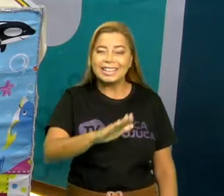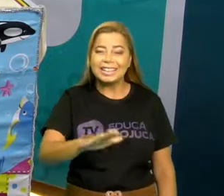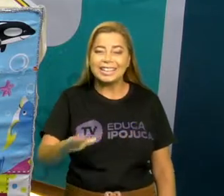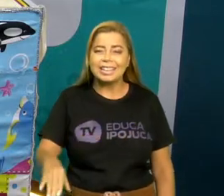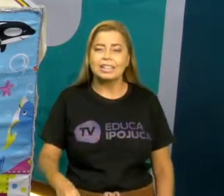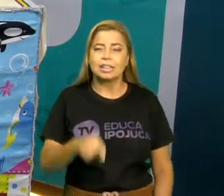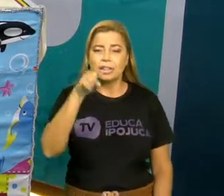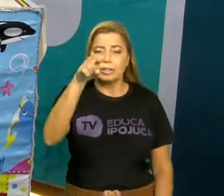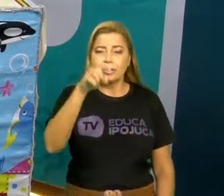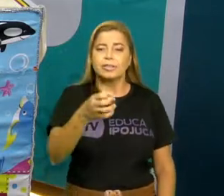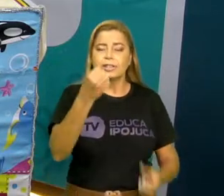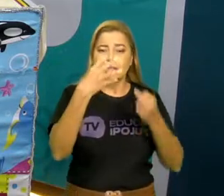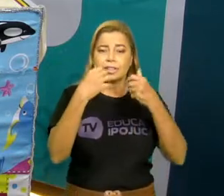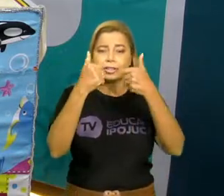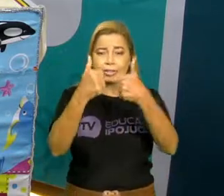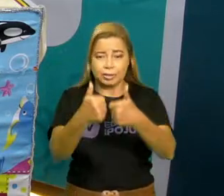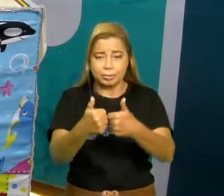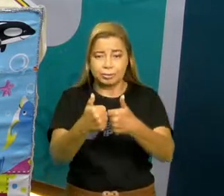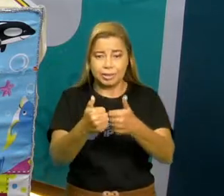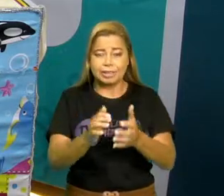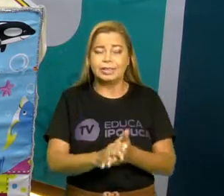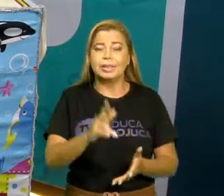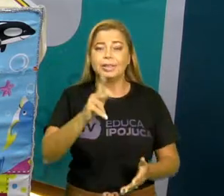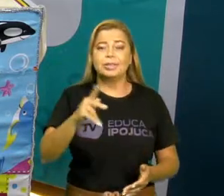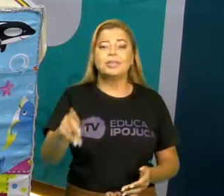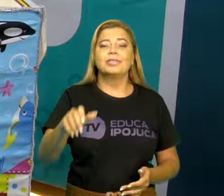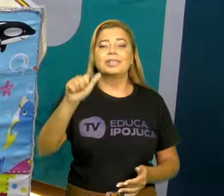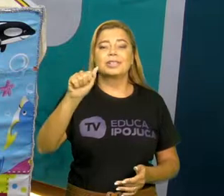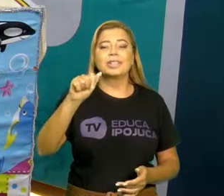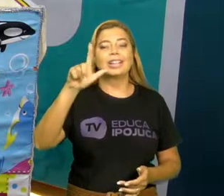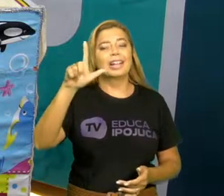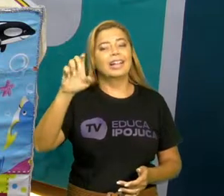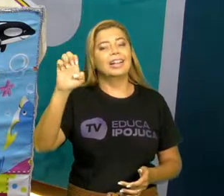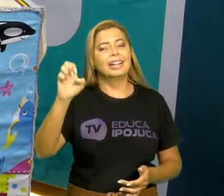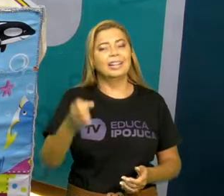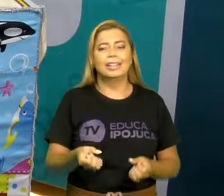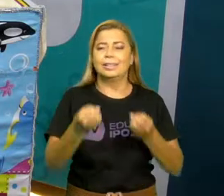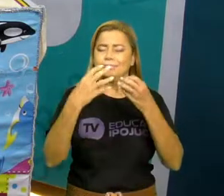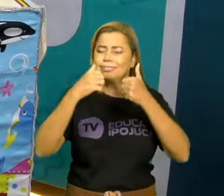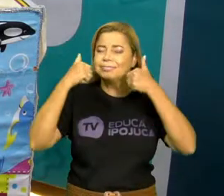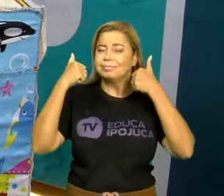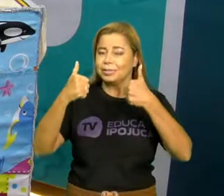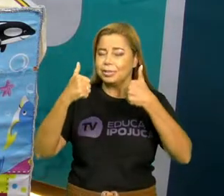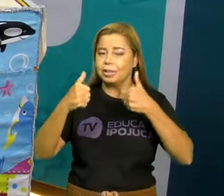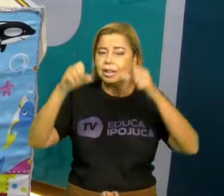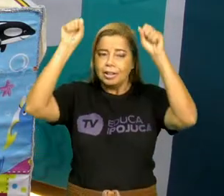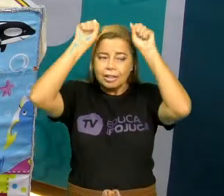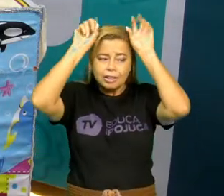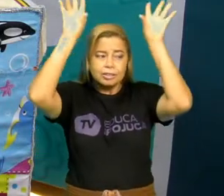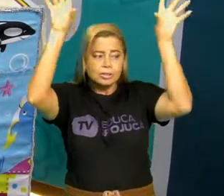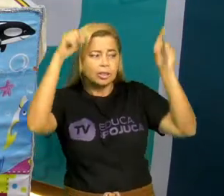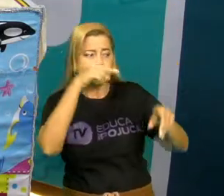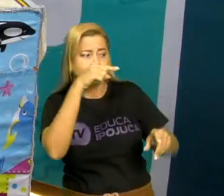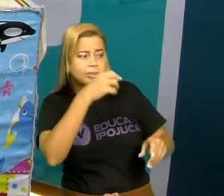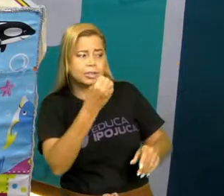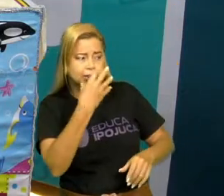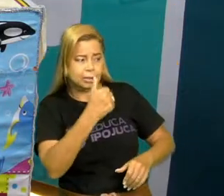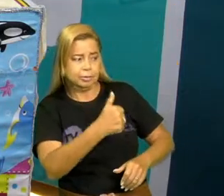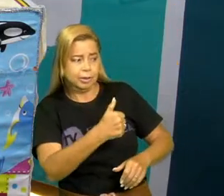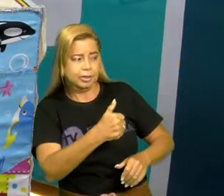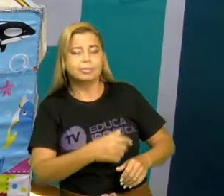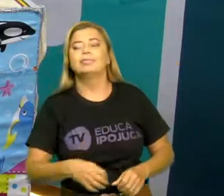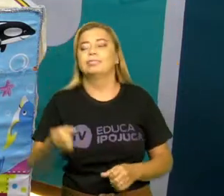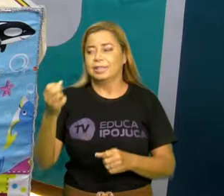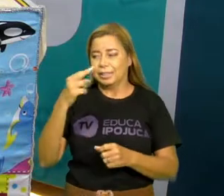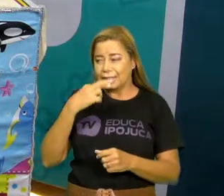como é que vocês estão hoje? Tia Lê está ótima. E tu, Leiturinha, como é que tu estás hoje? Estou ótima, tia